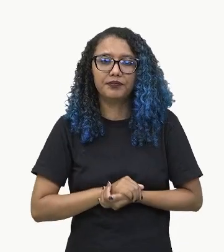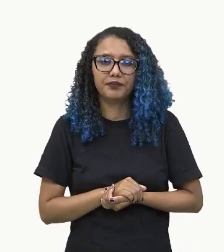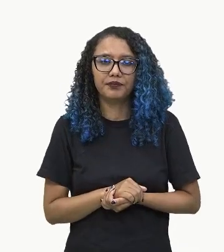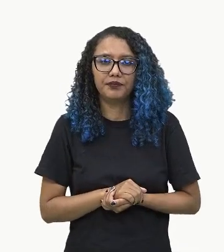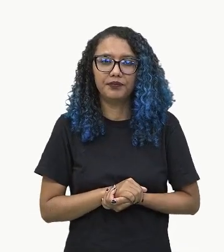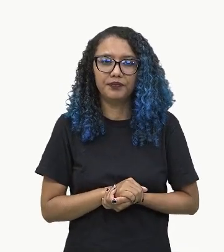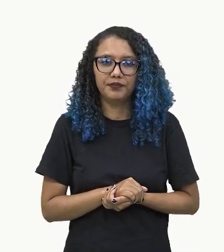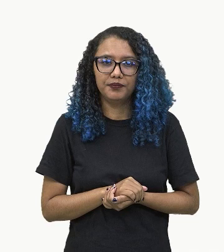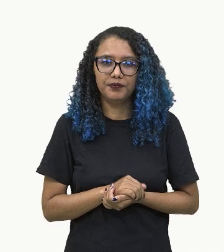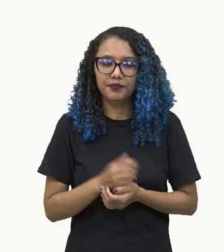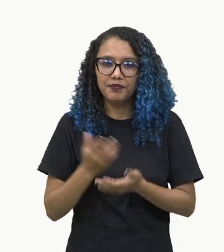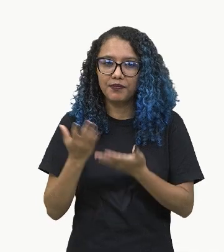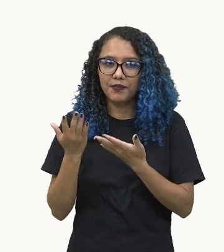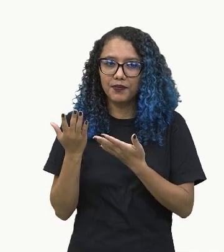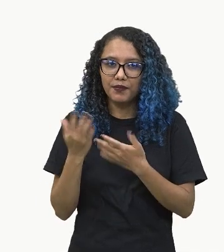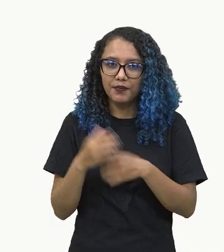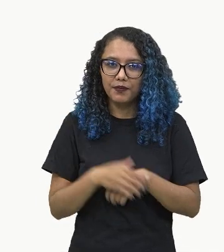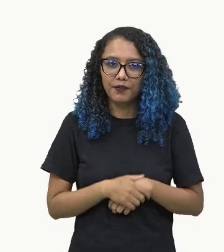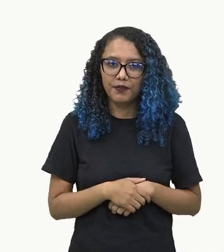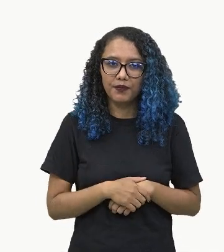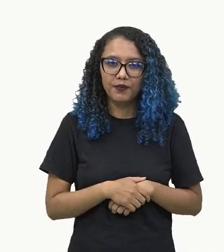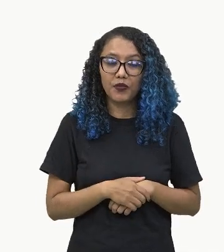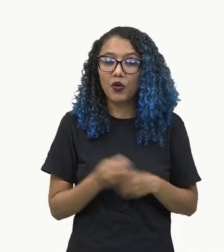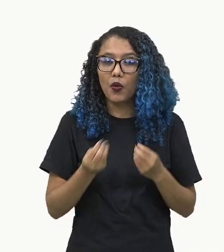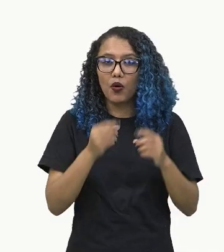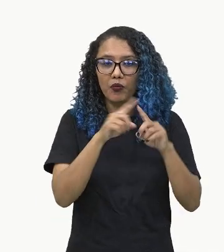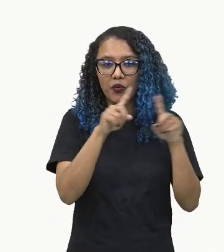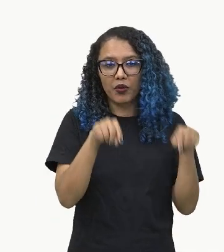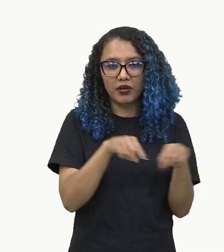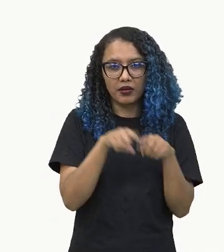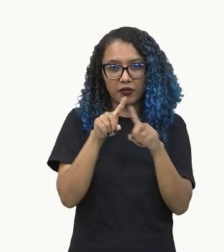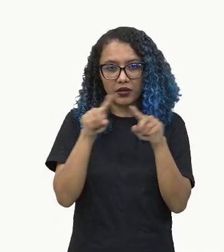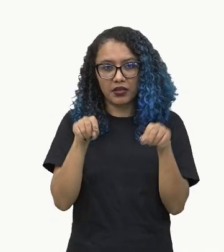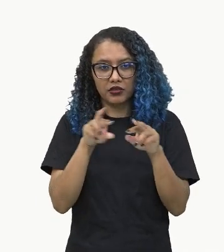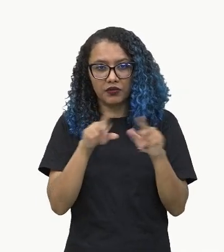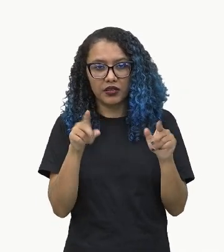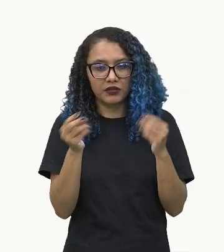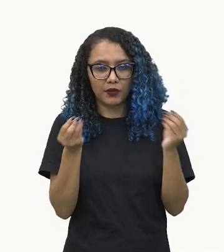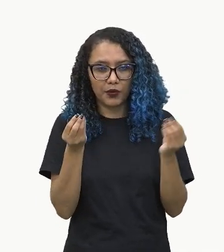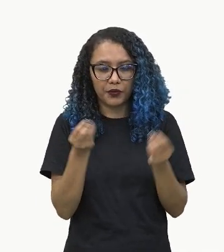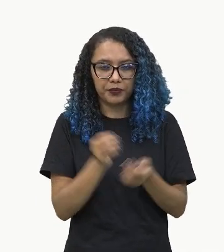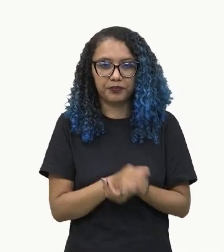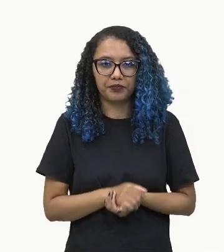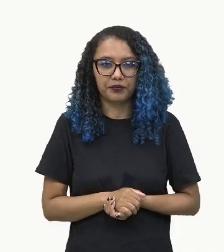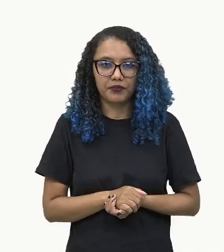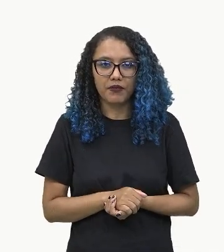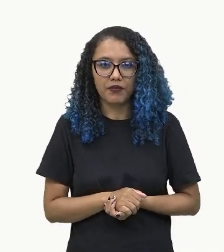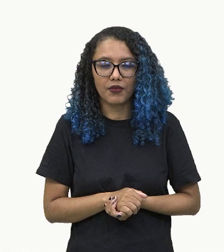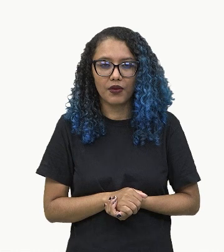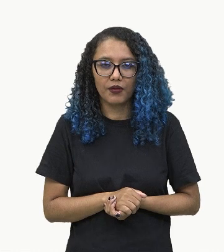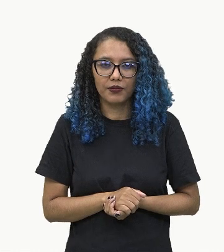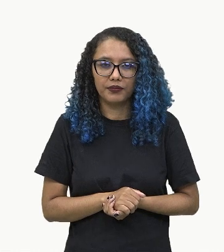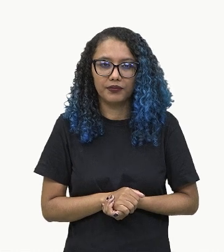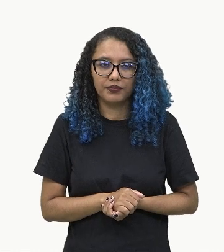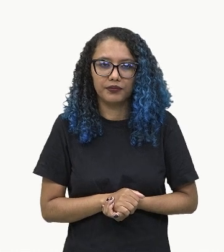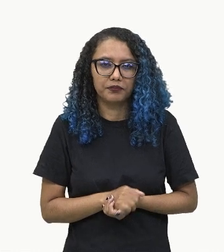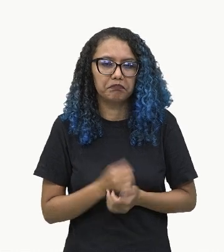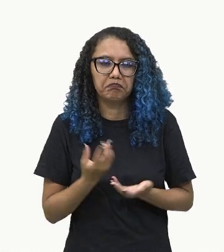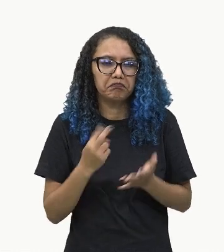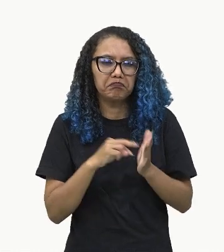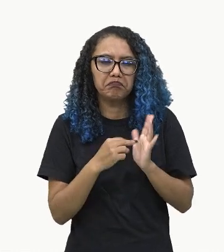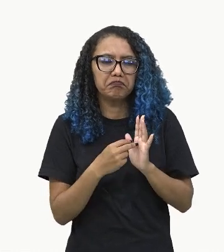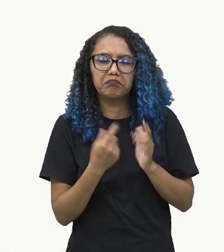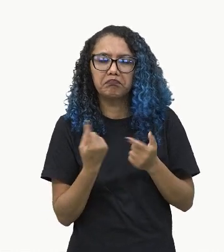assunto. Fatoração da diferença de dois quadrados. Então, como assim diferença entre dois